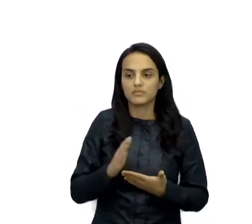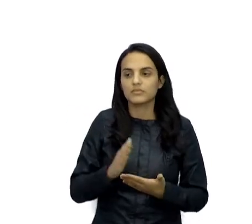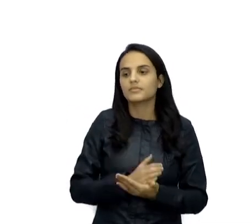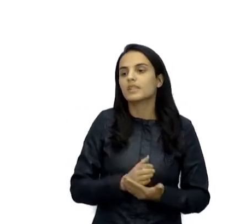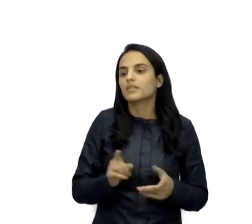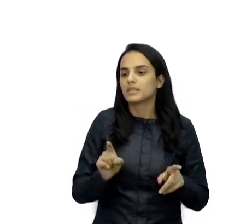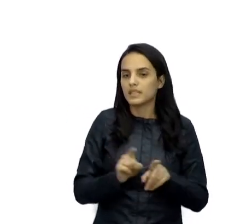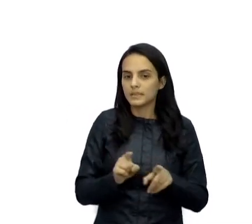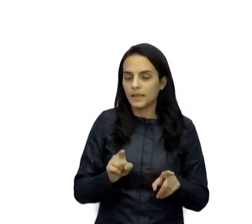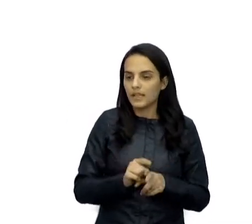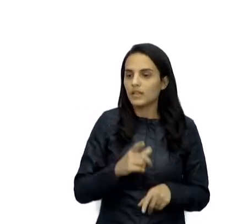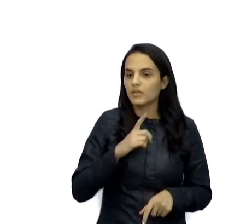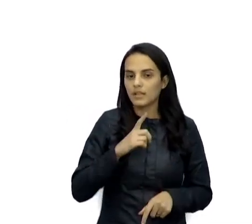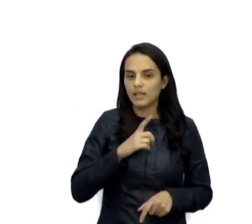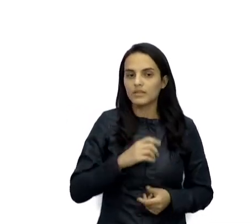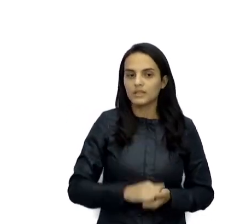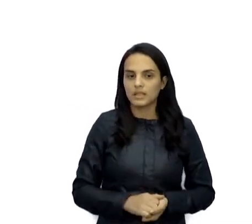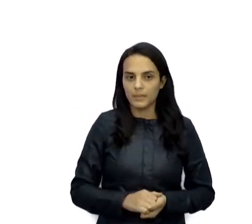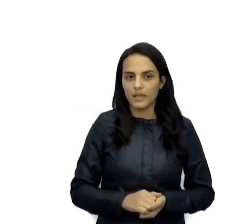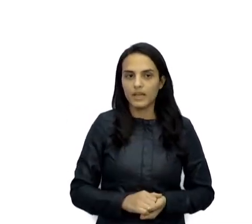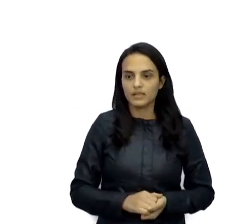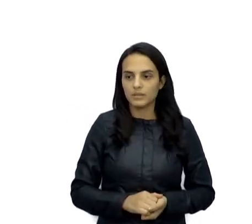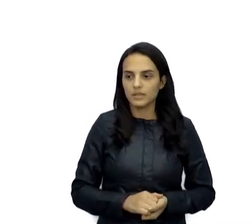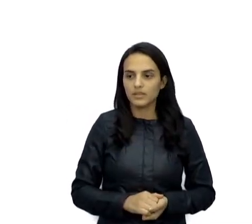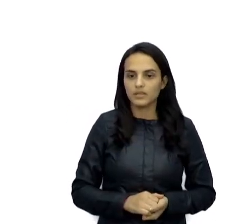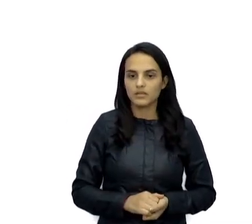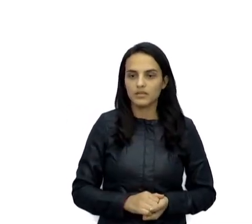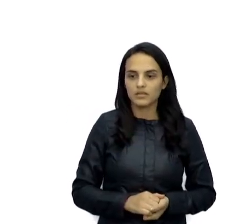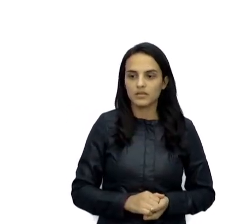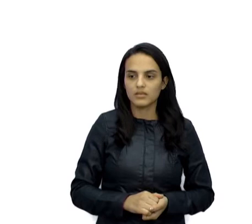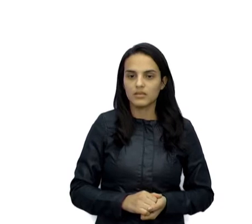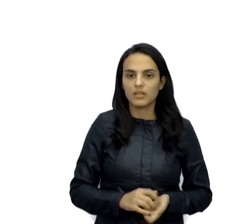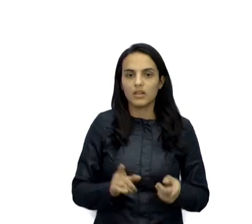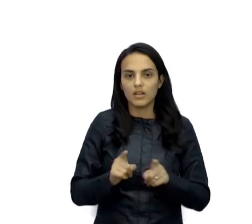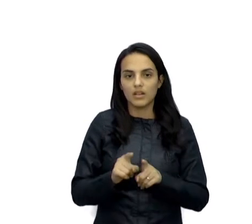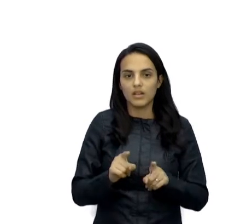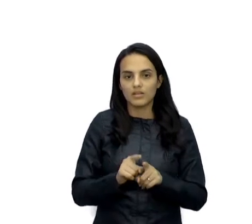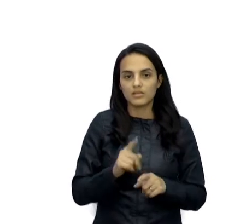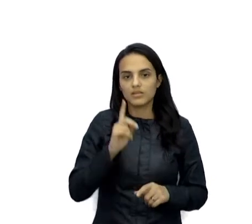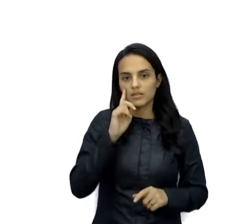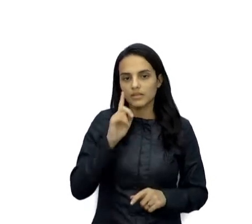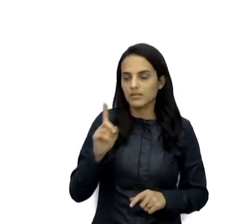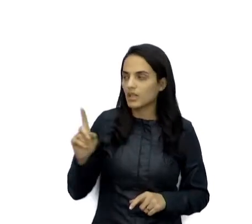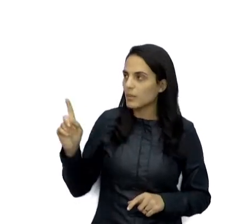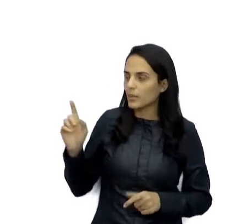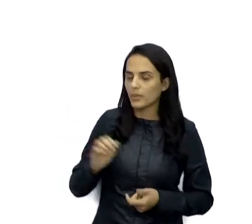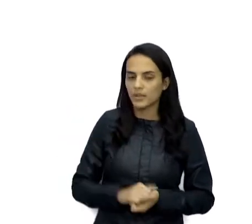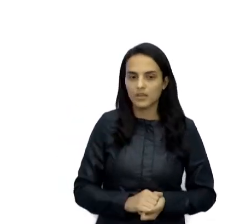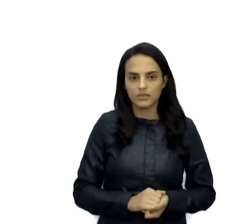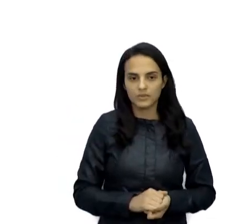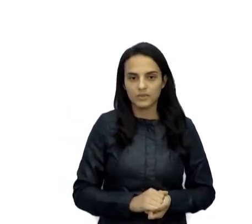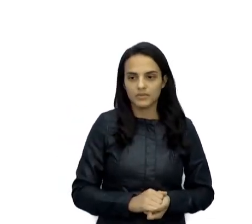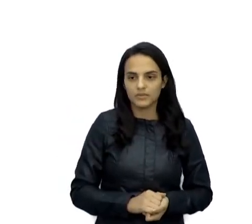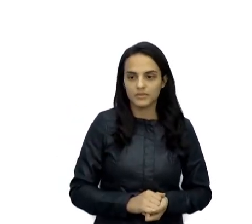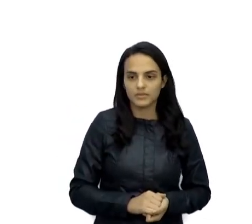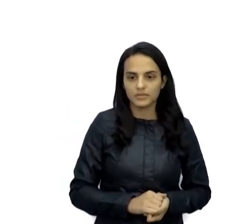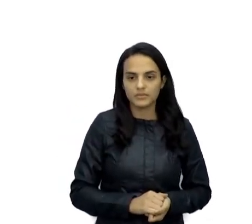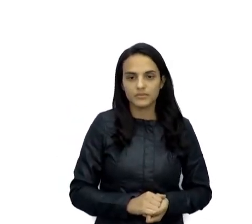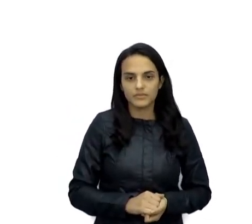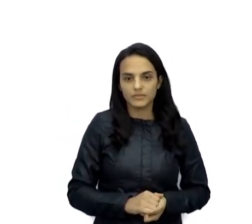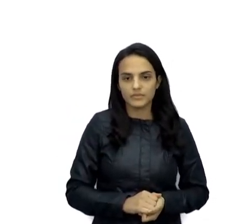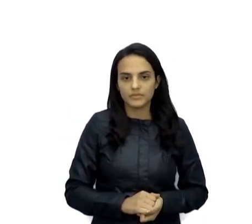são importantes quando você tem um circuito básico. Eu estou falando de um negócio na física que a gente chama de